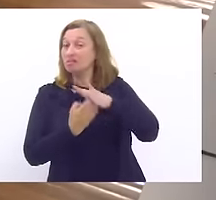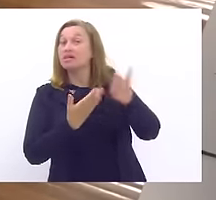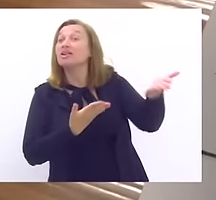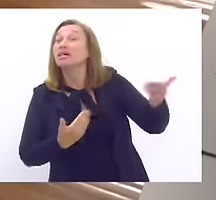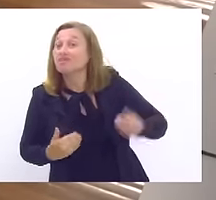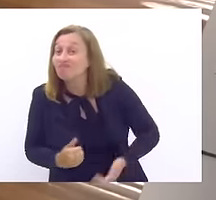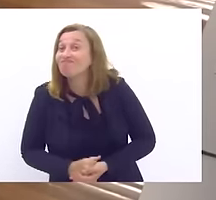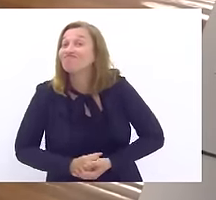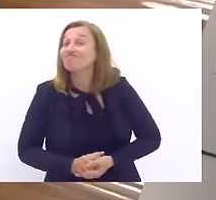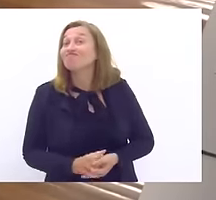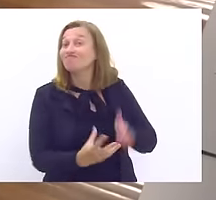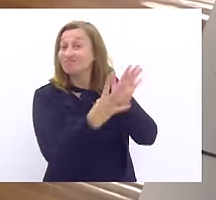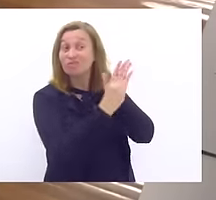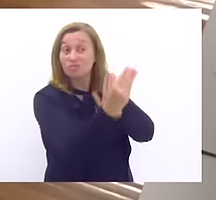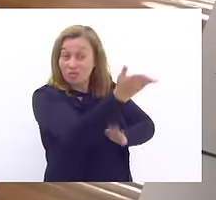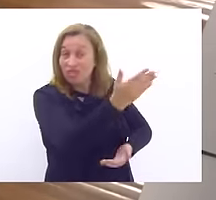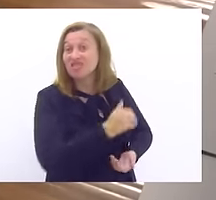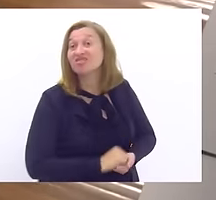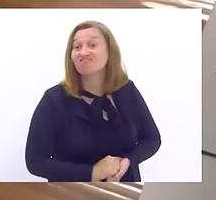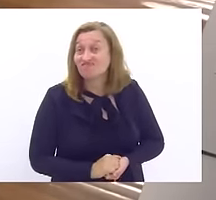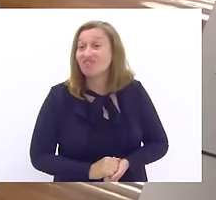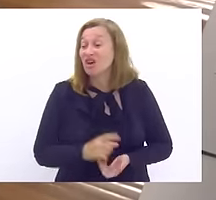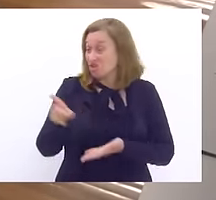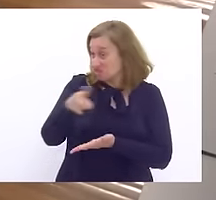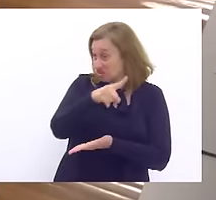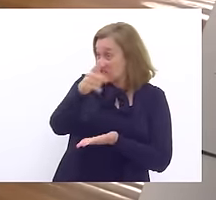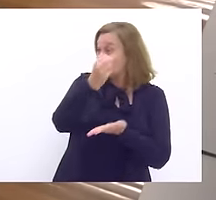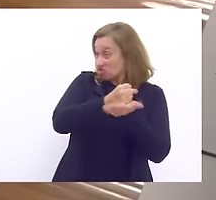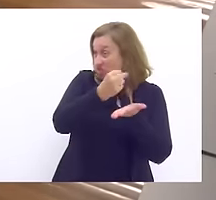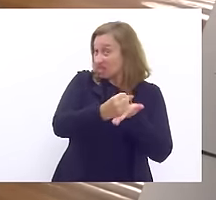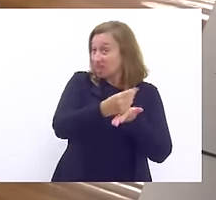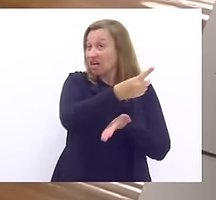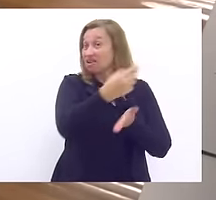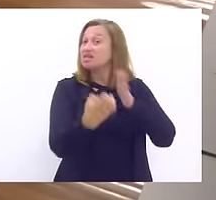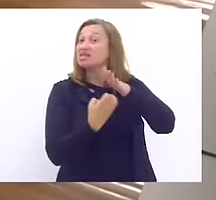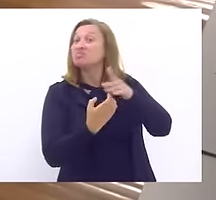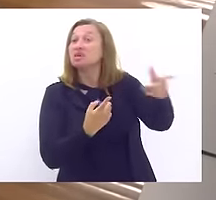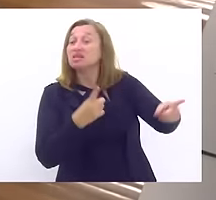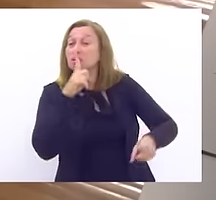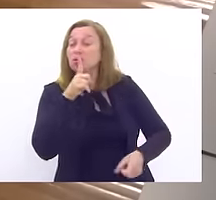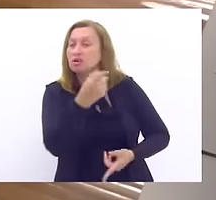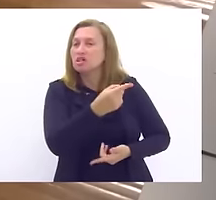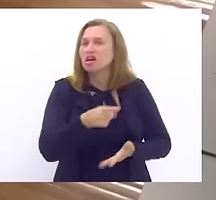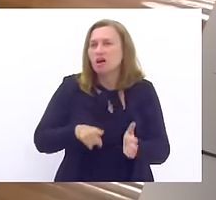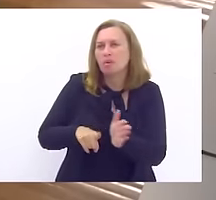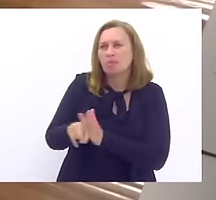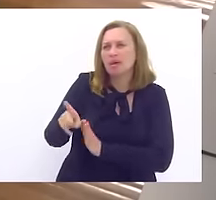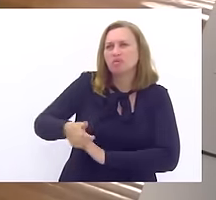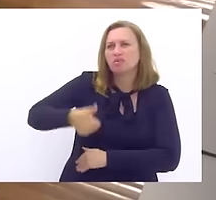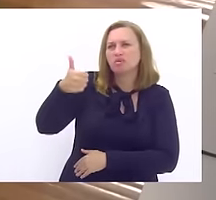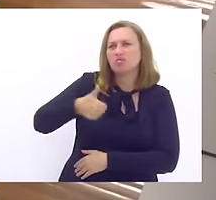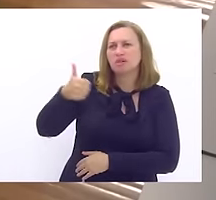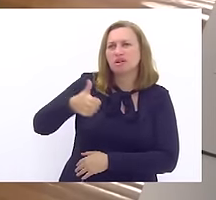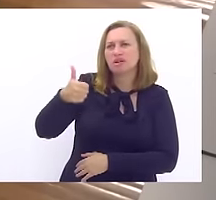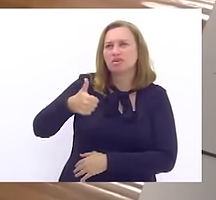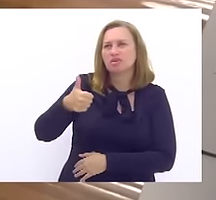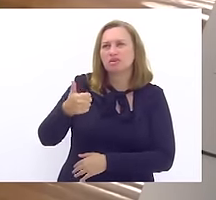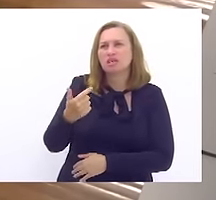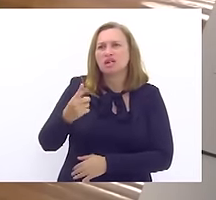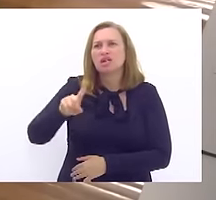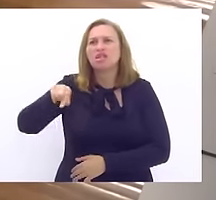o próprio reflexo de vocês vocês contrataram Essa empresa é o tipo de empresa eu gostaria de fazer uma pergunta primeiro para Presidente e